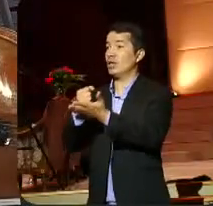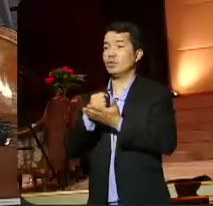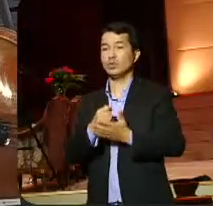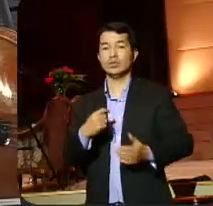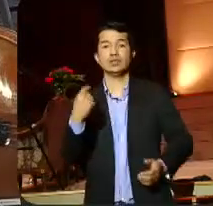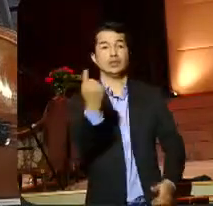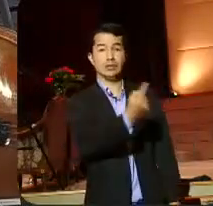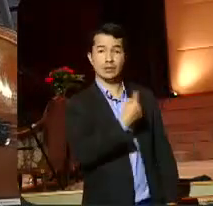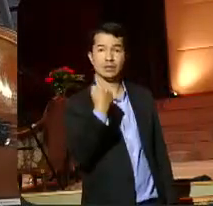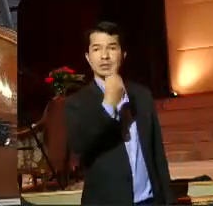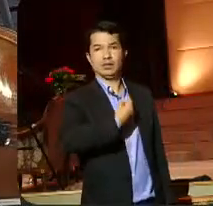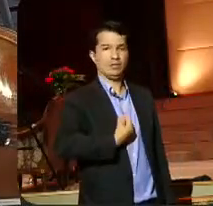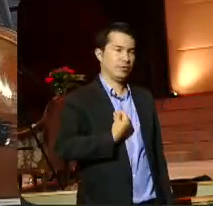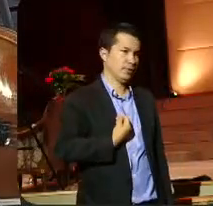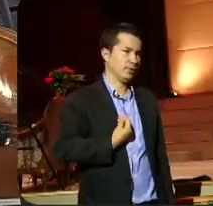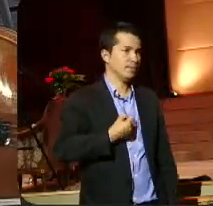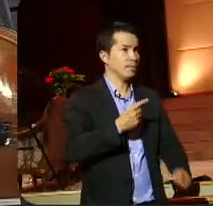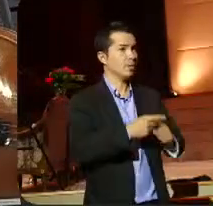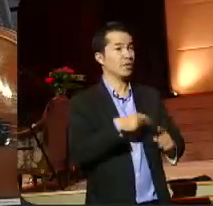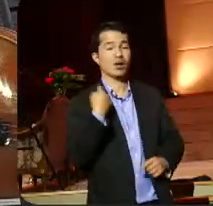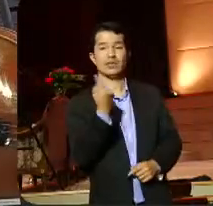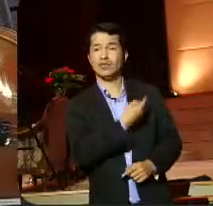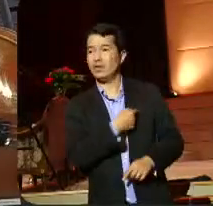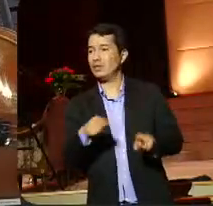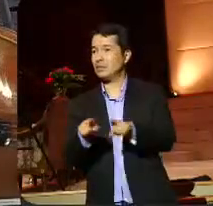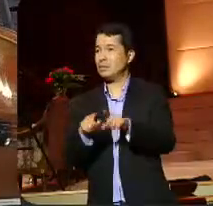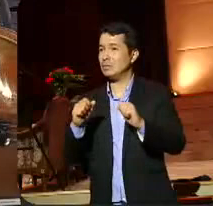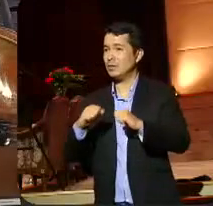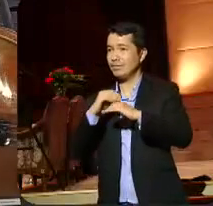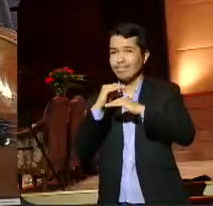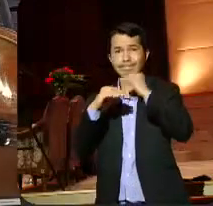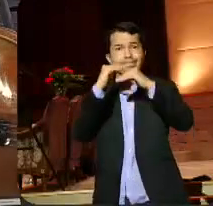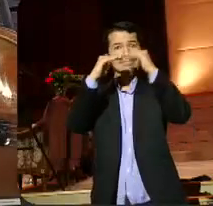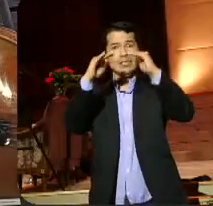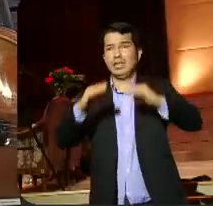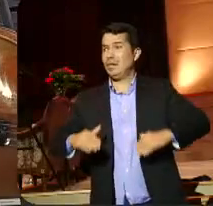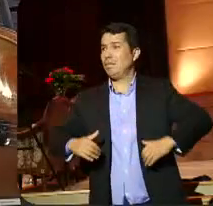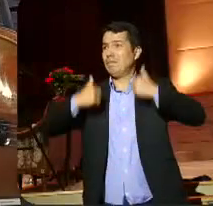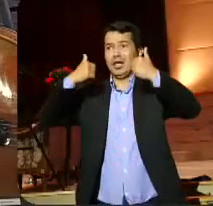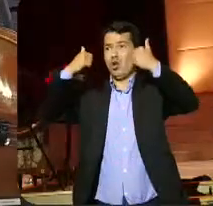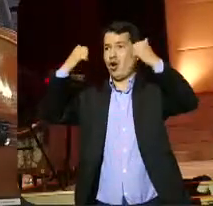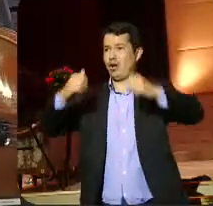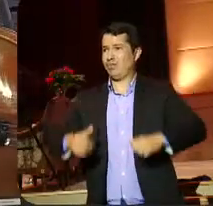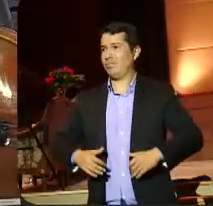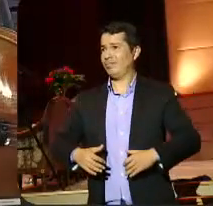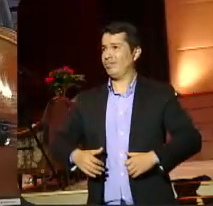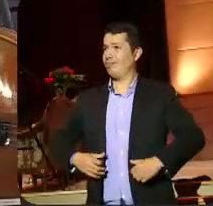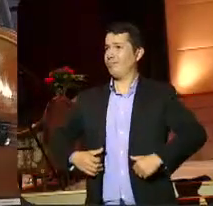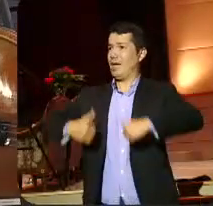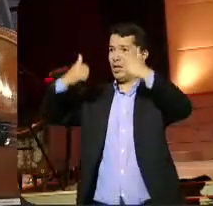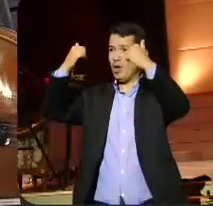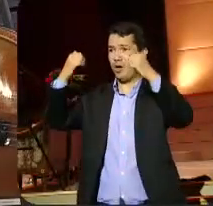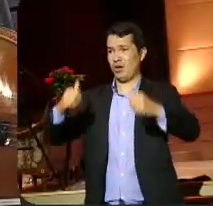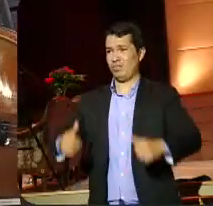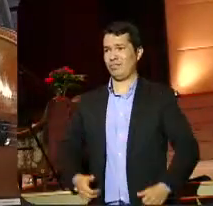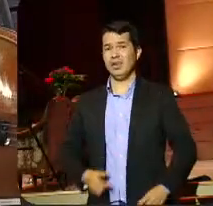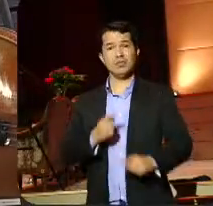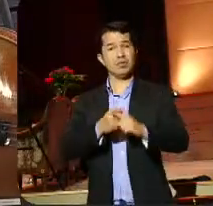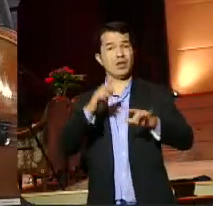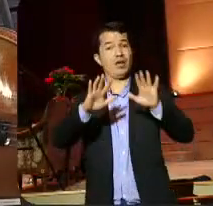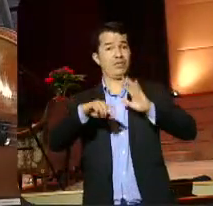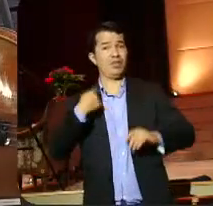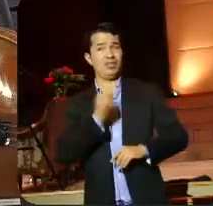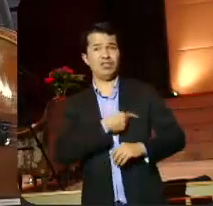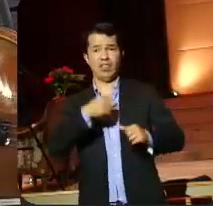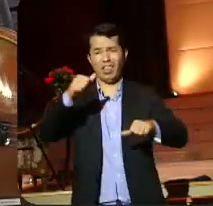que antes. E não somente isto, mas nos restaura e